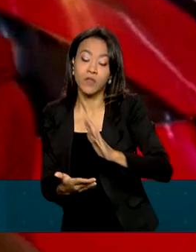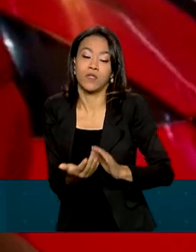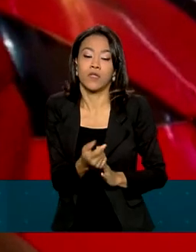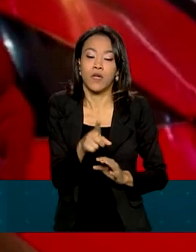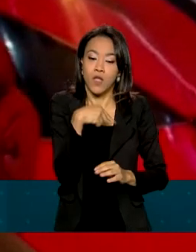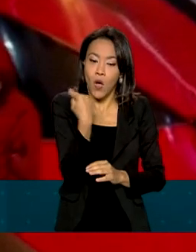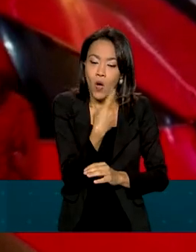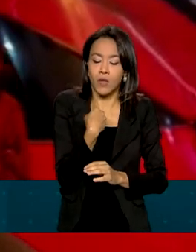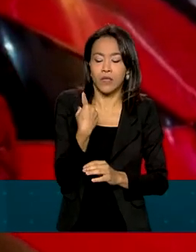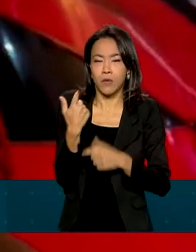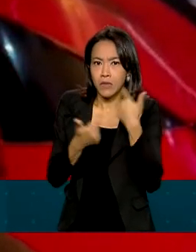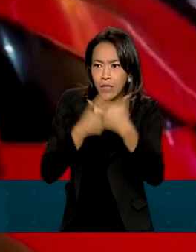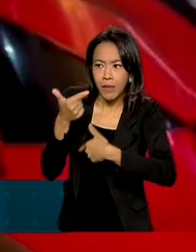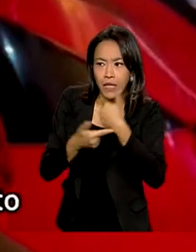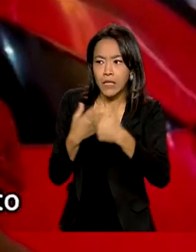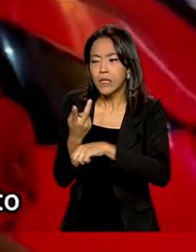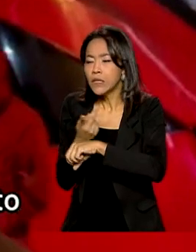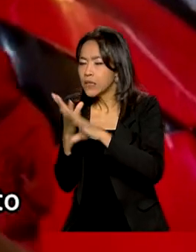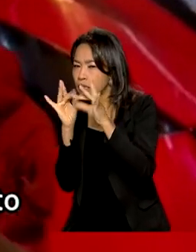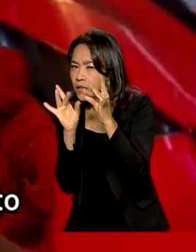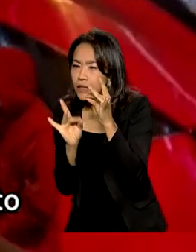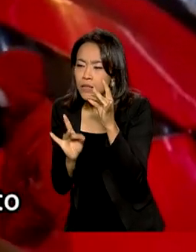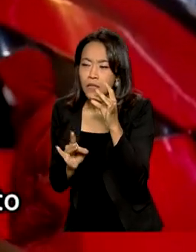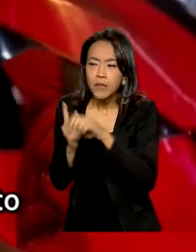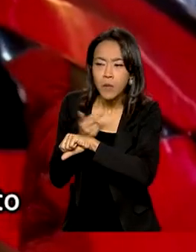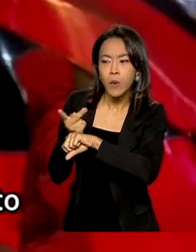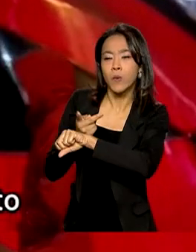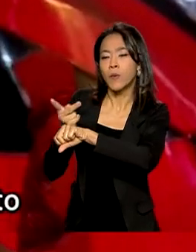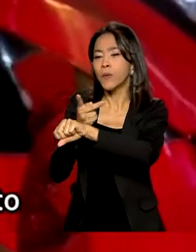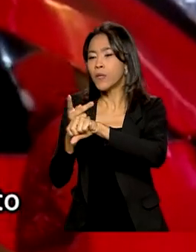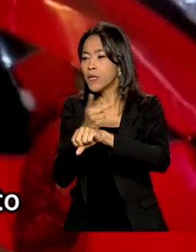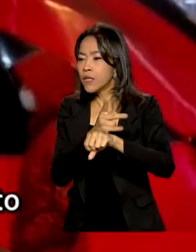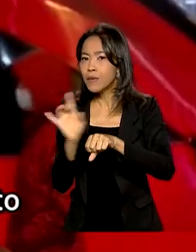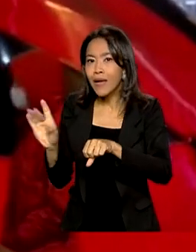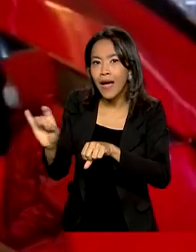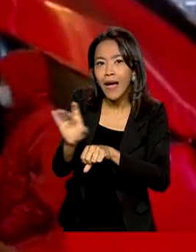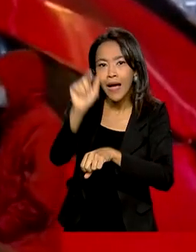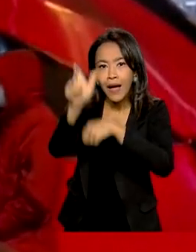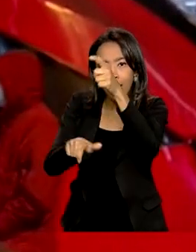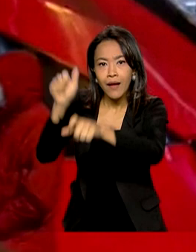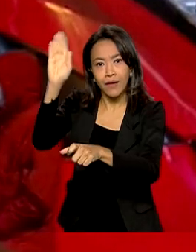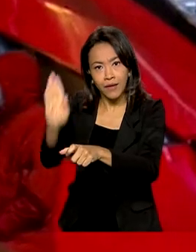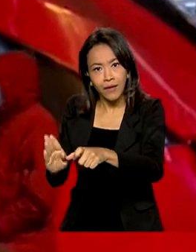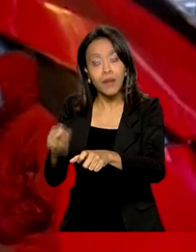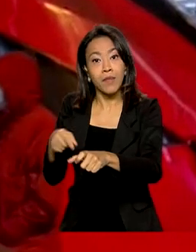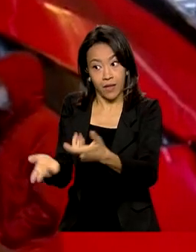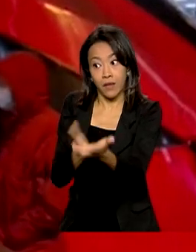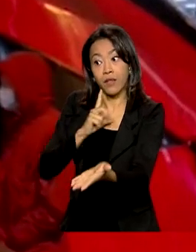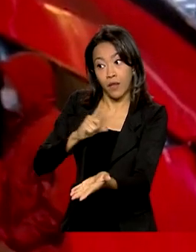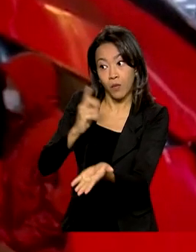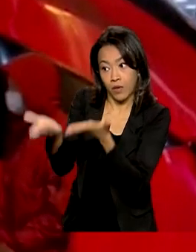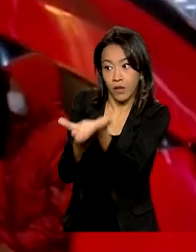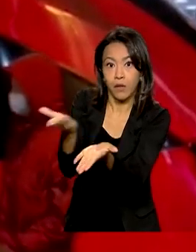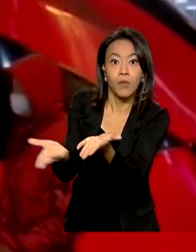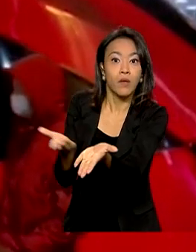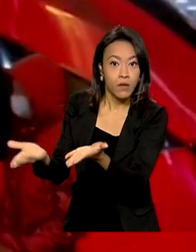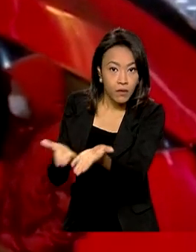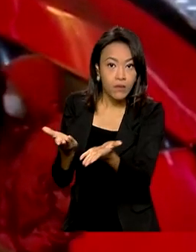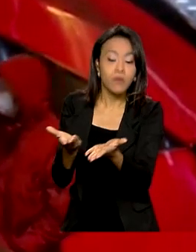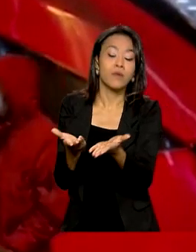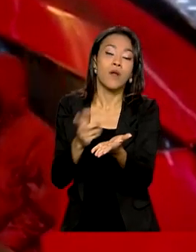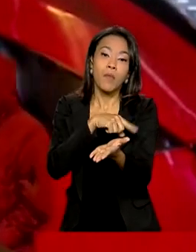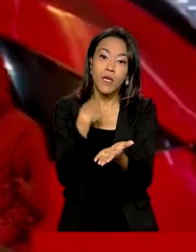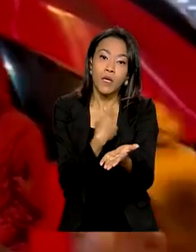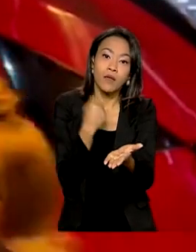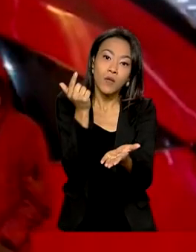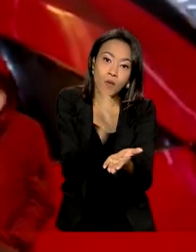absolutamente minucioso em que procuramos identificar cada brasileiro que receberão um tratamento casuístico e individual, para que